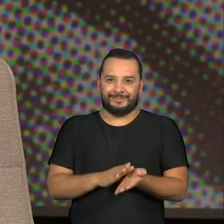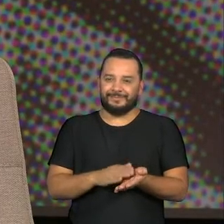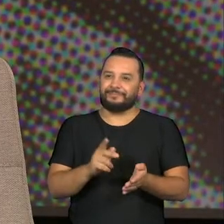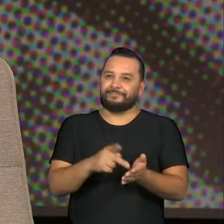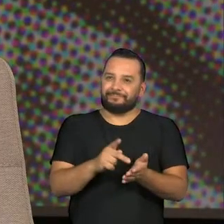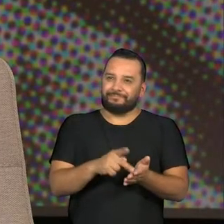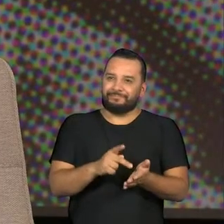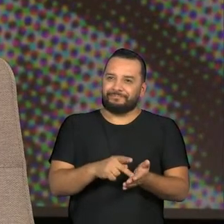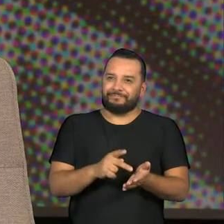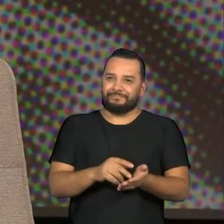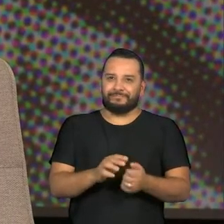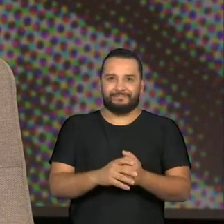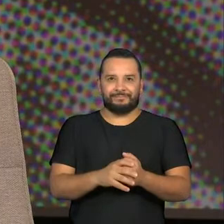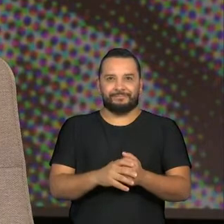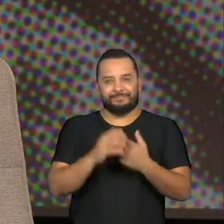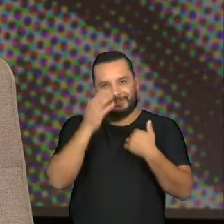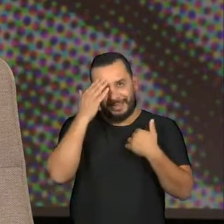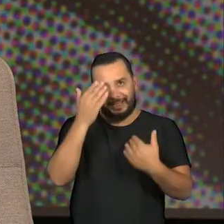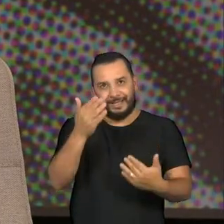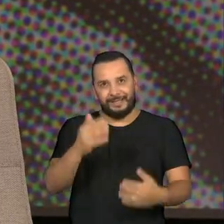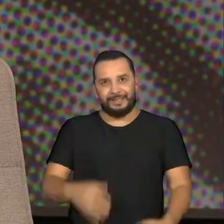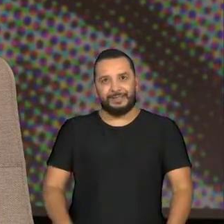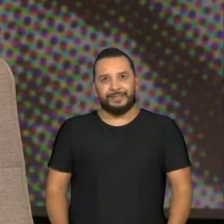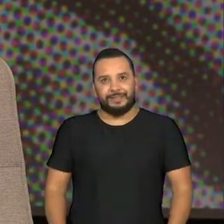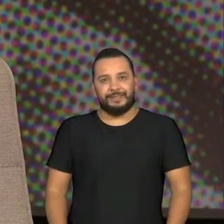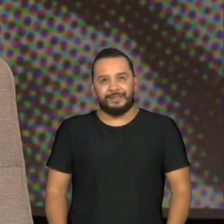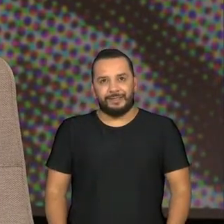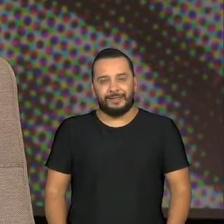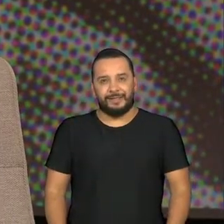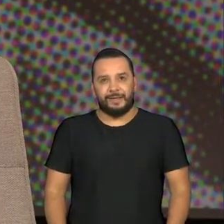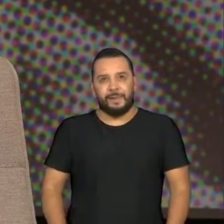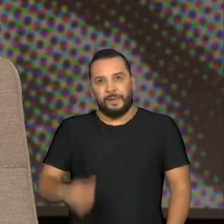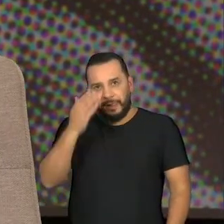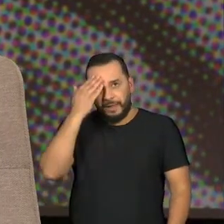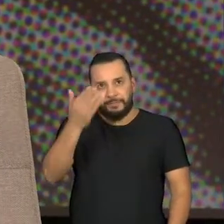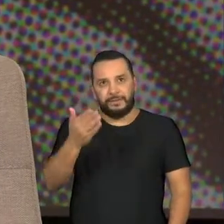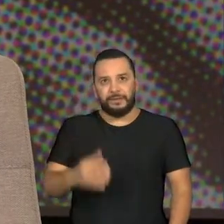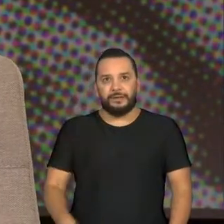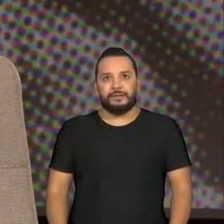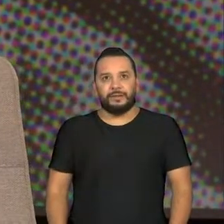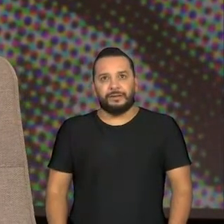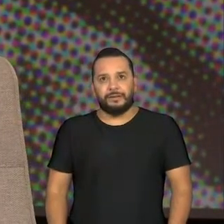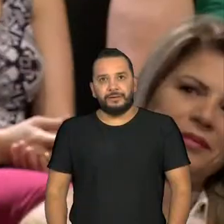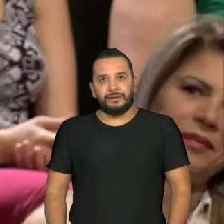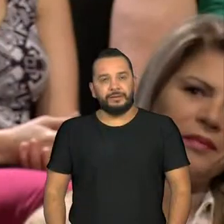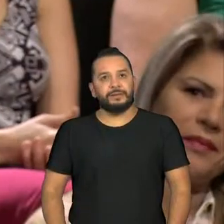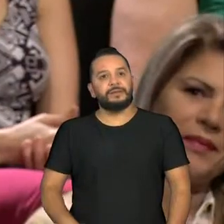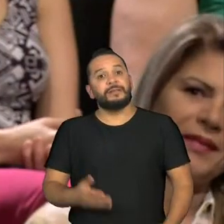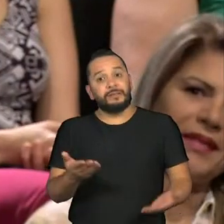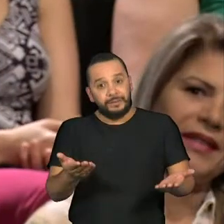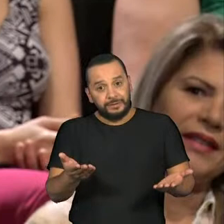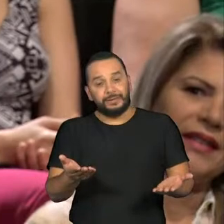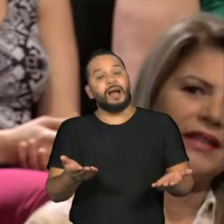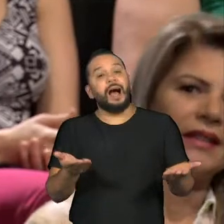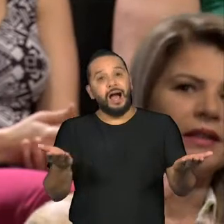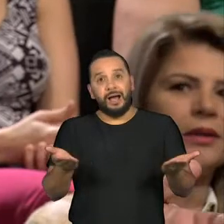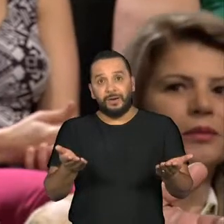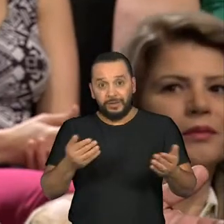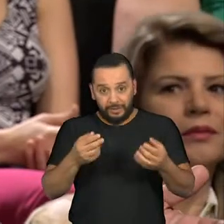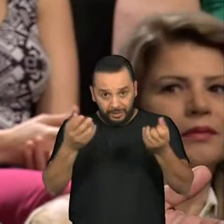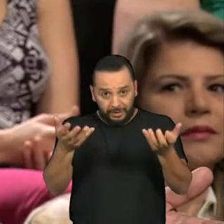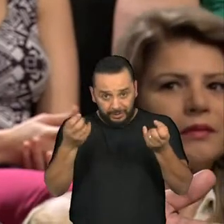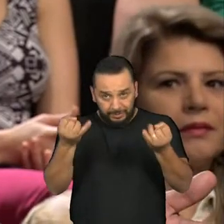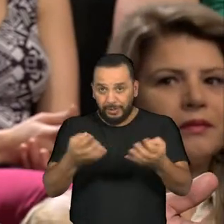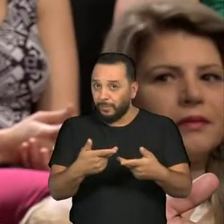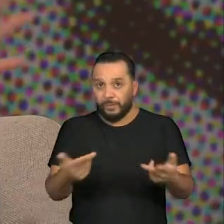Obrigada, meu filho, obrigada. Ai, querido, obrigada. Ari, Ana, Denise, você quer falar alguma